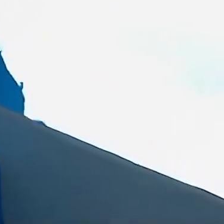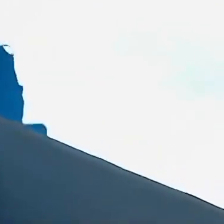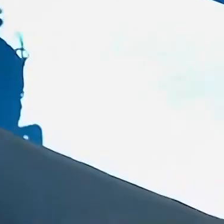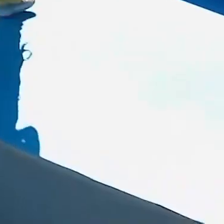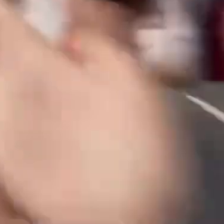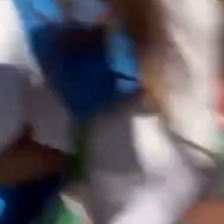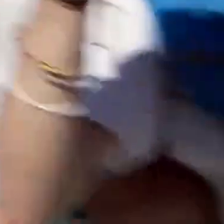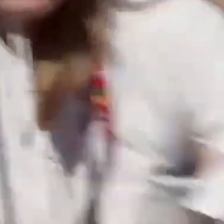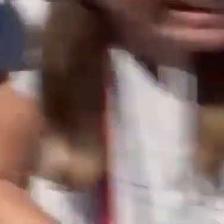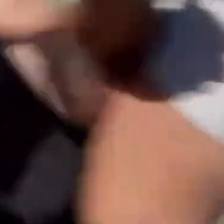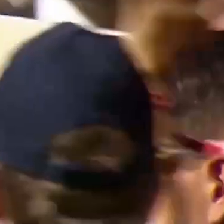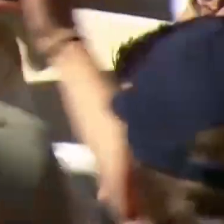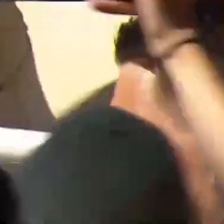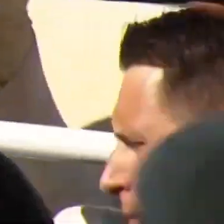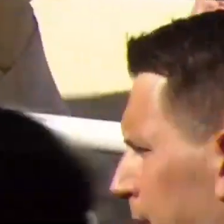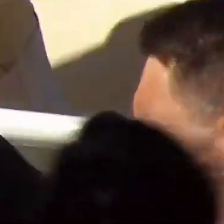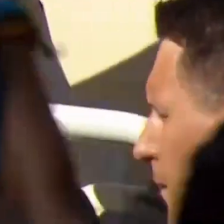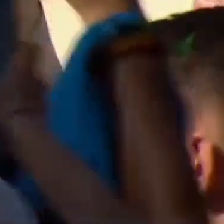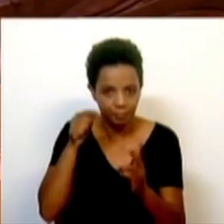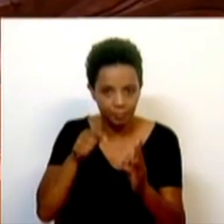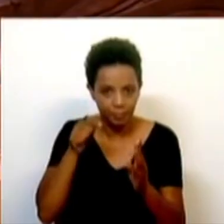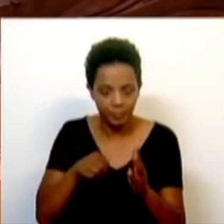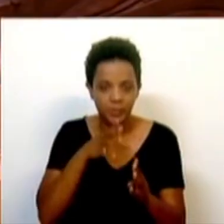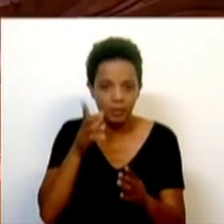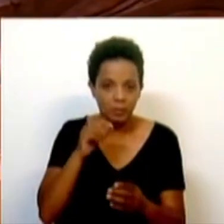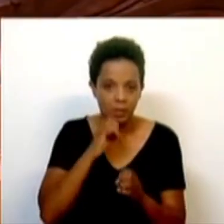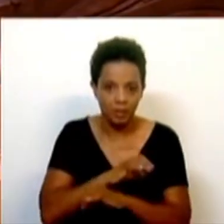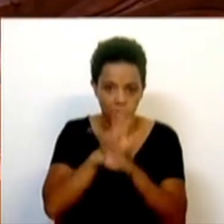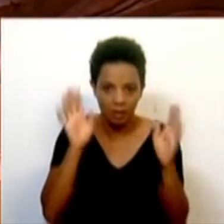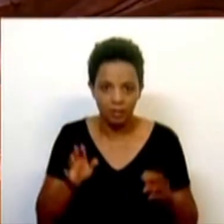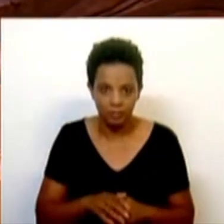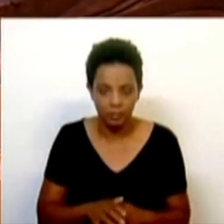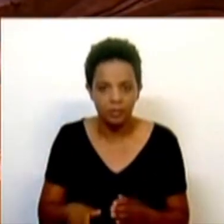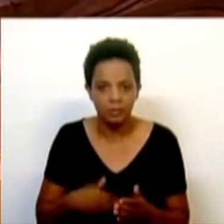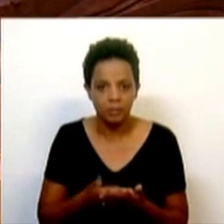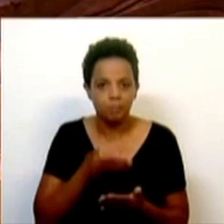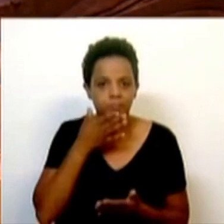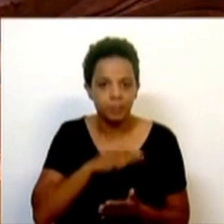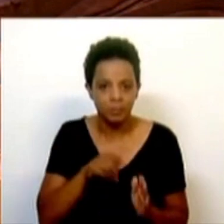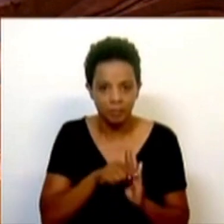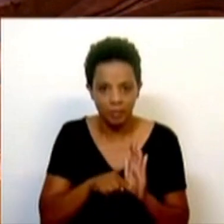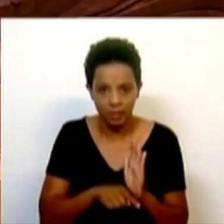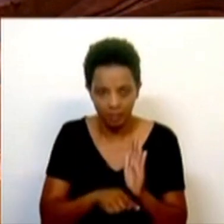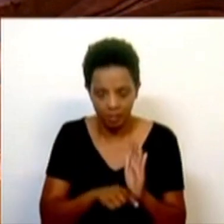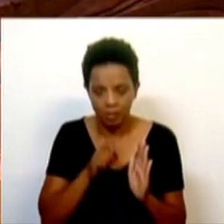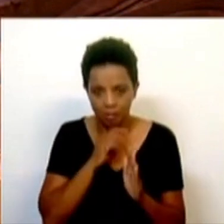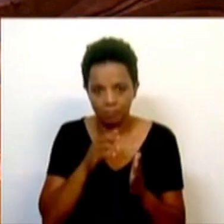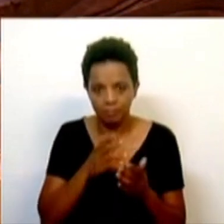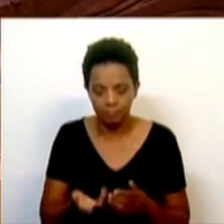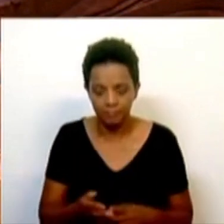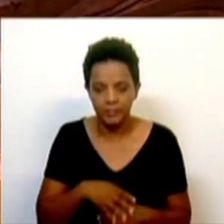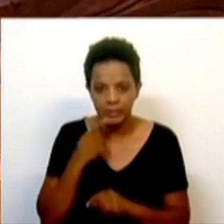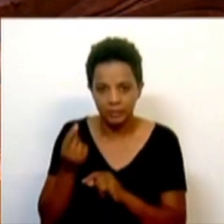no âmbito da Jornada Mundial da Juventude a proposta estabelece o perdão de um ano a todas as penas de prisão